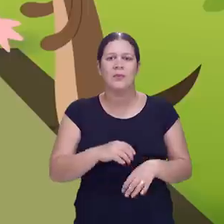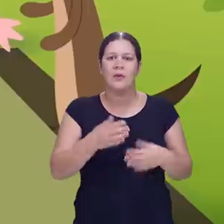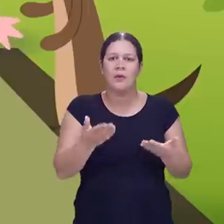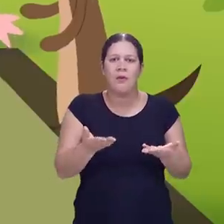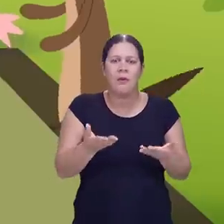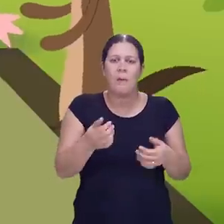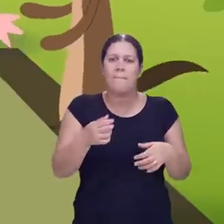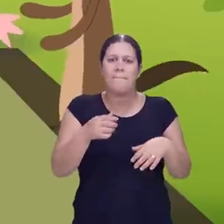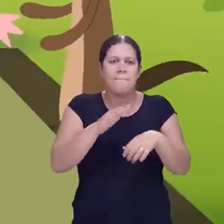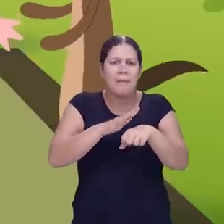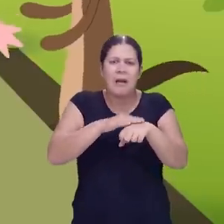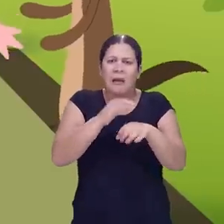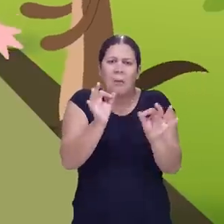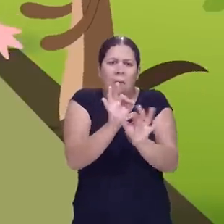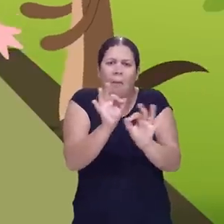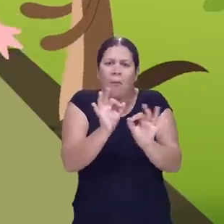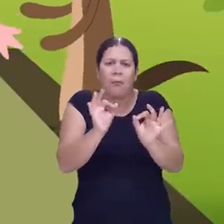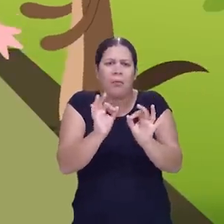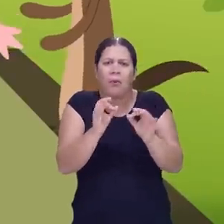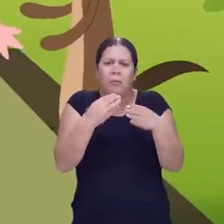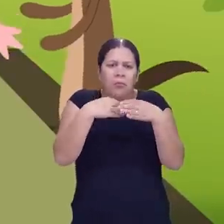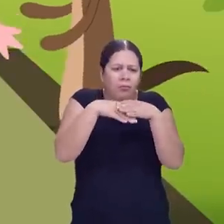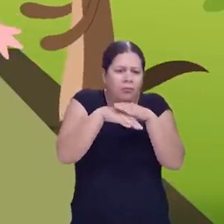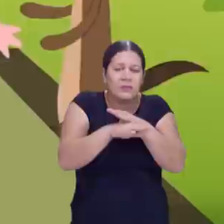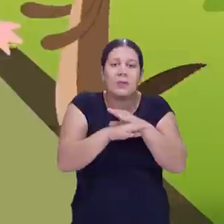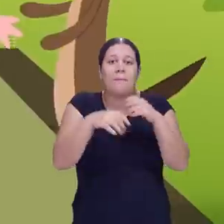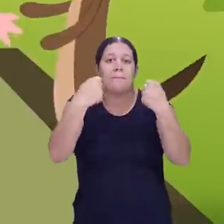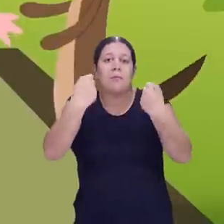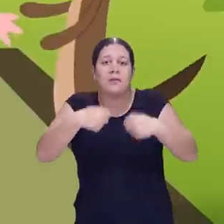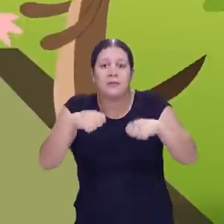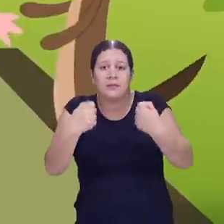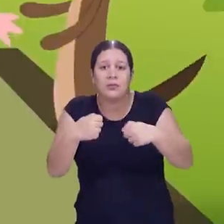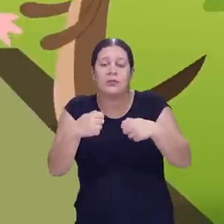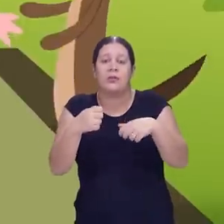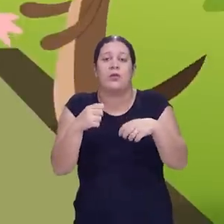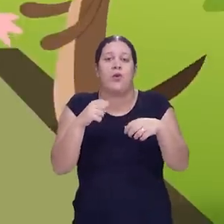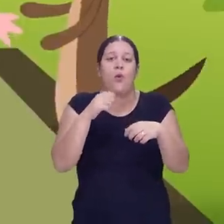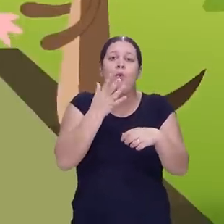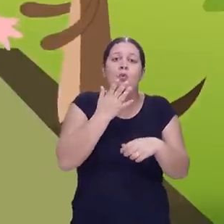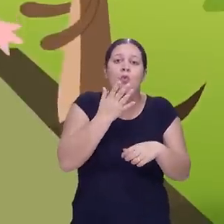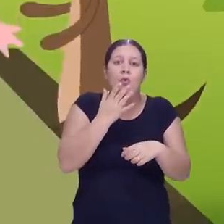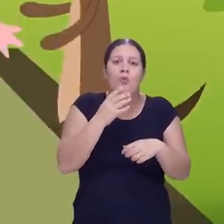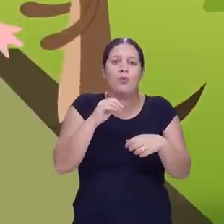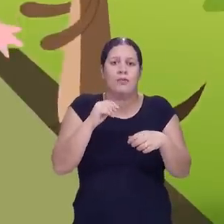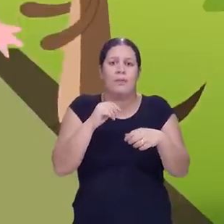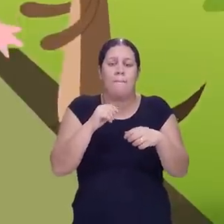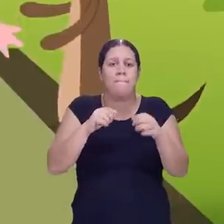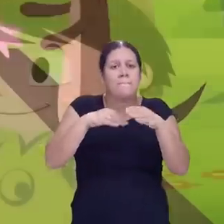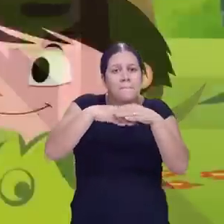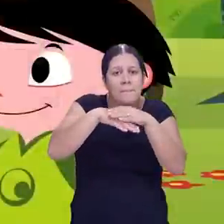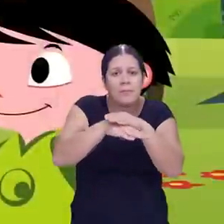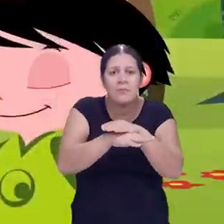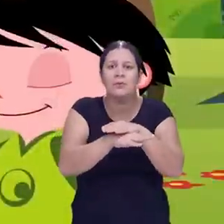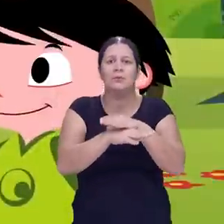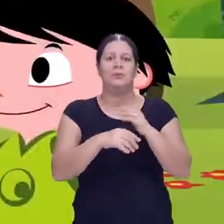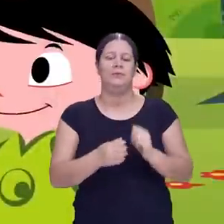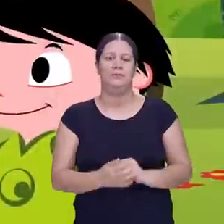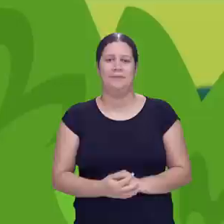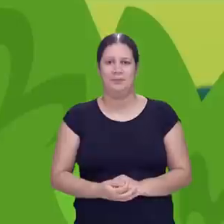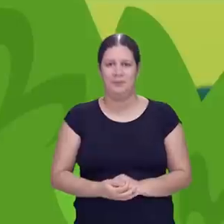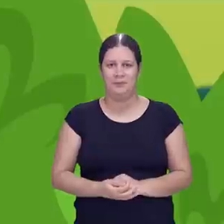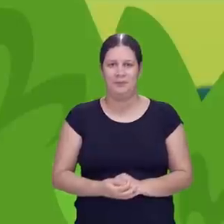Mas ele nem tá se camuflando. É, talvez ele precise de folhas maiores pra poder se camuflar.